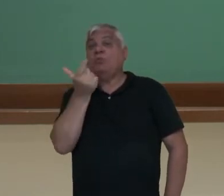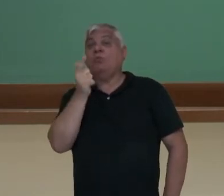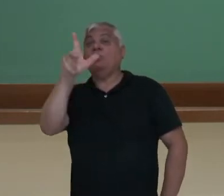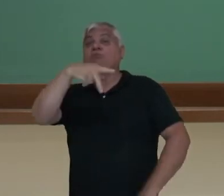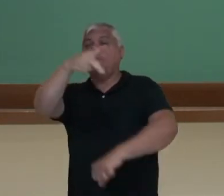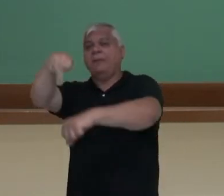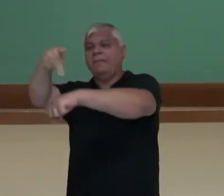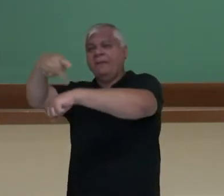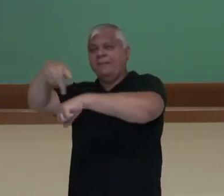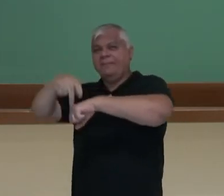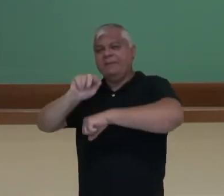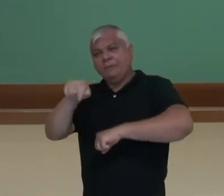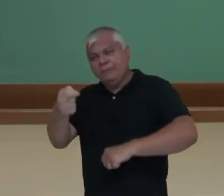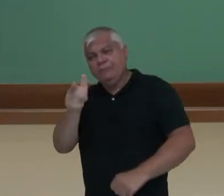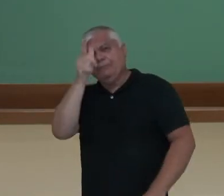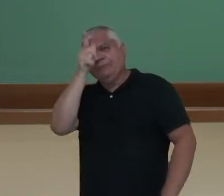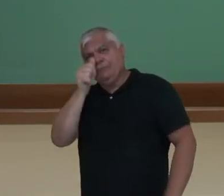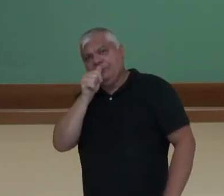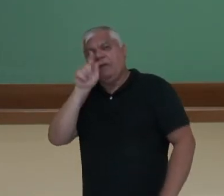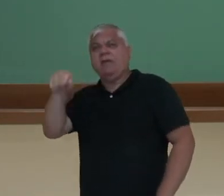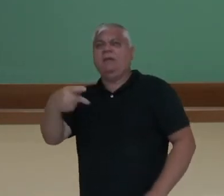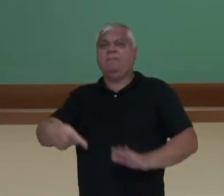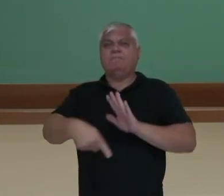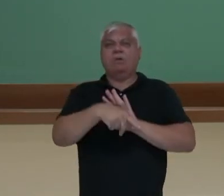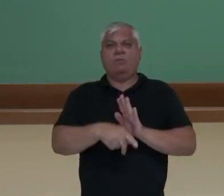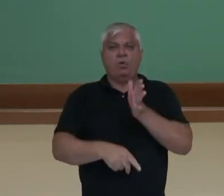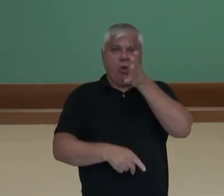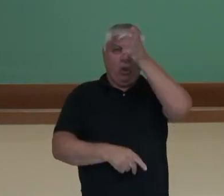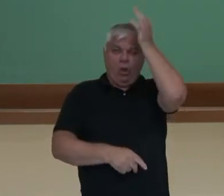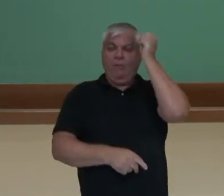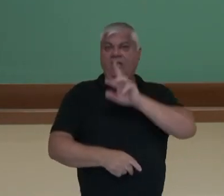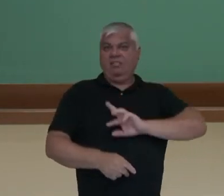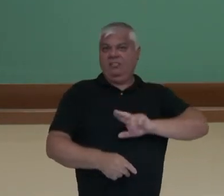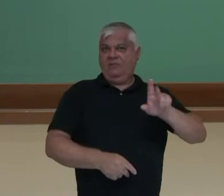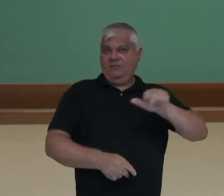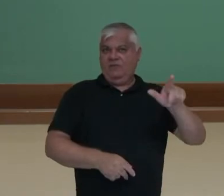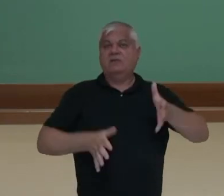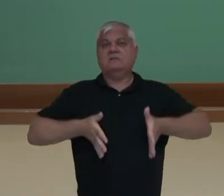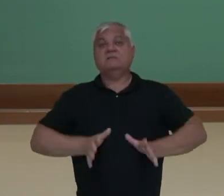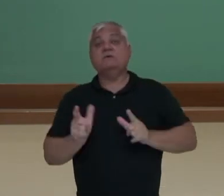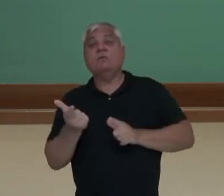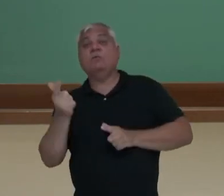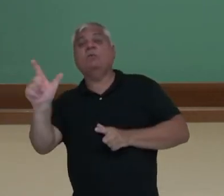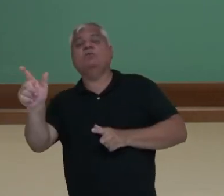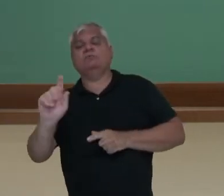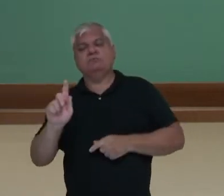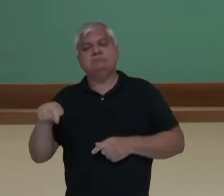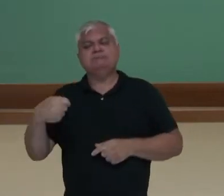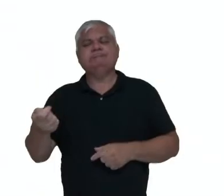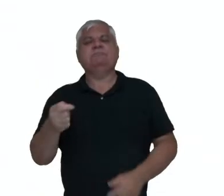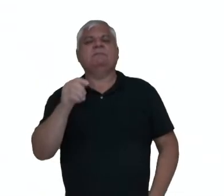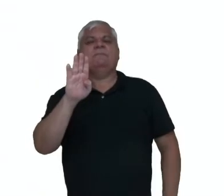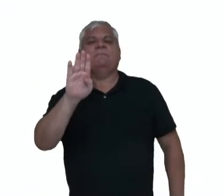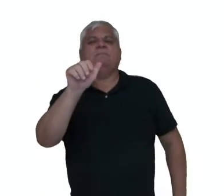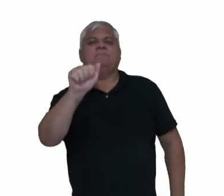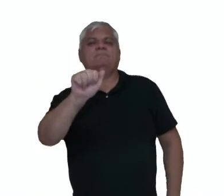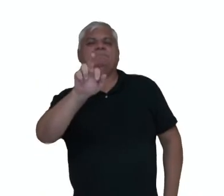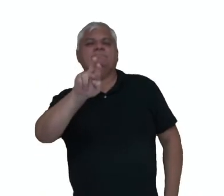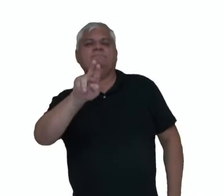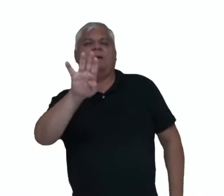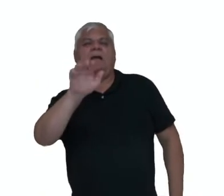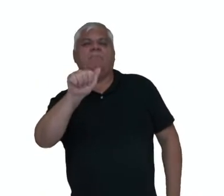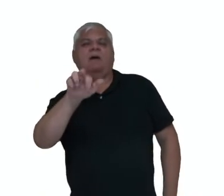cultura romana, eles não faziam parte dos hábitos romanos, nem do idioma, então eles eram tidos como bárbaro, né?